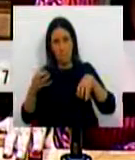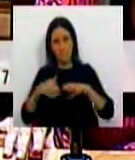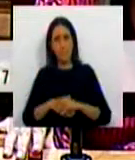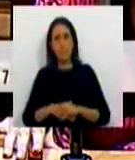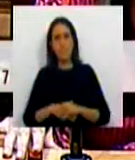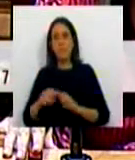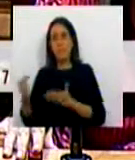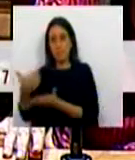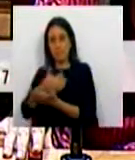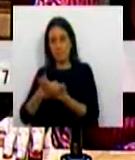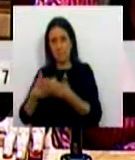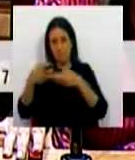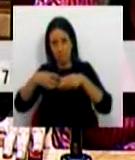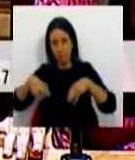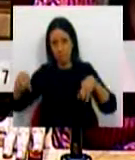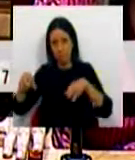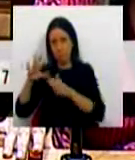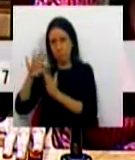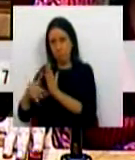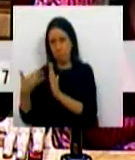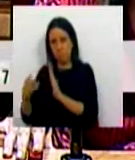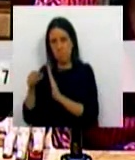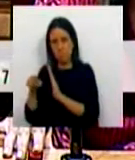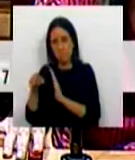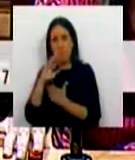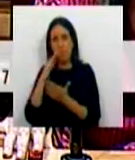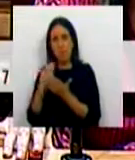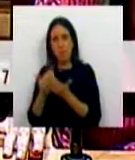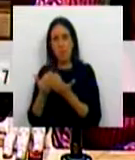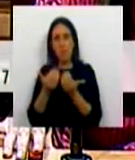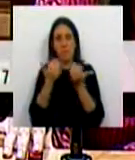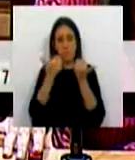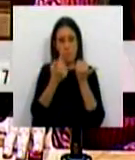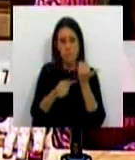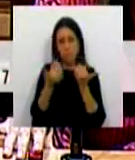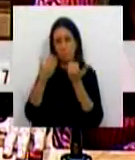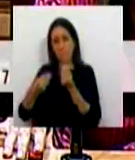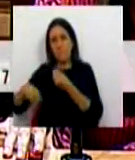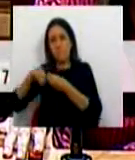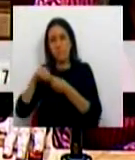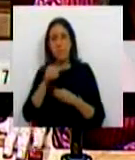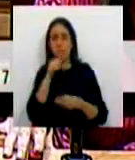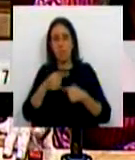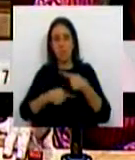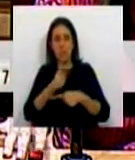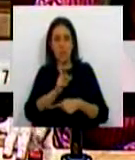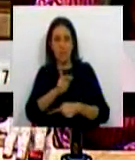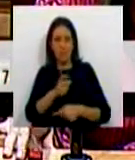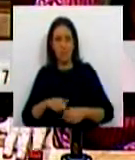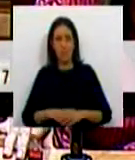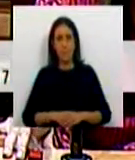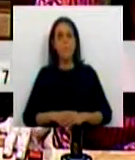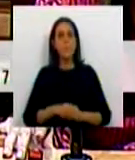da receita é um elemento que acrescenta informação à informação tradicionalmente prestada. Os